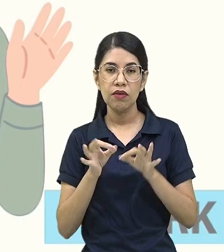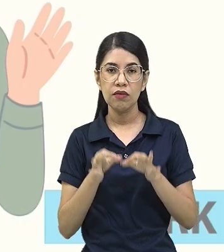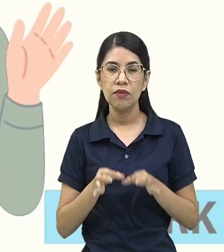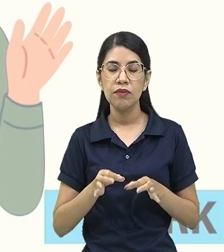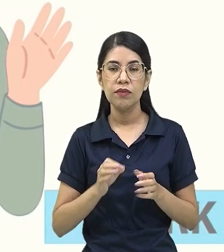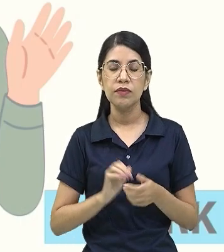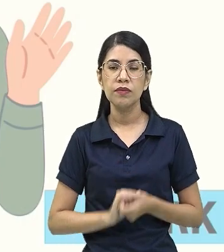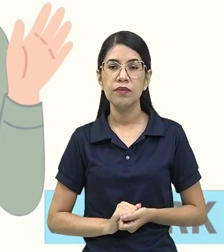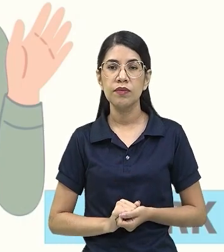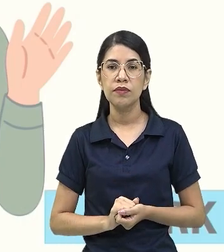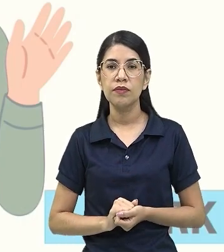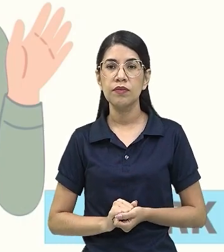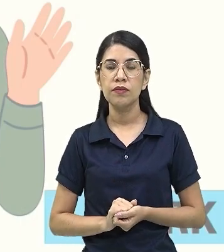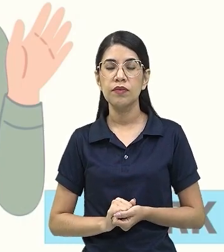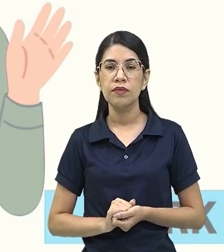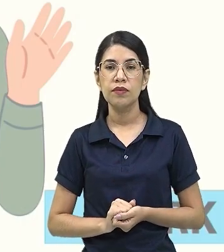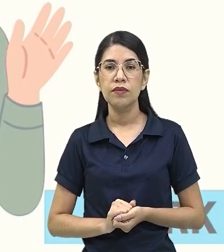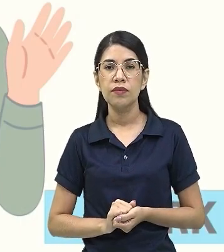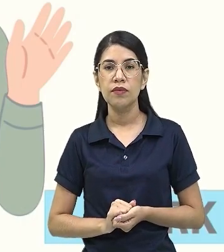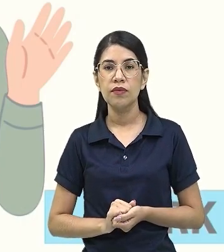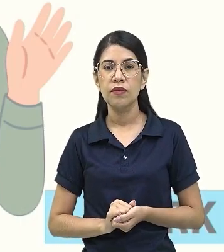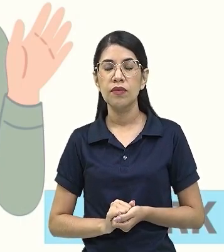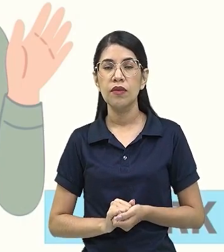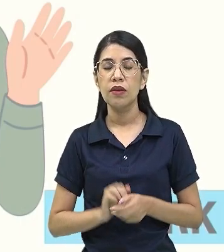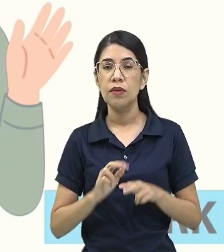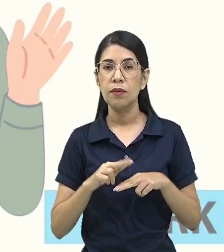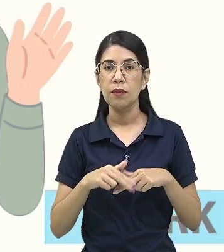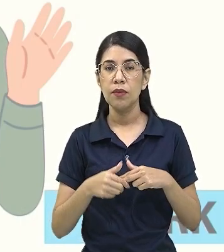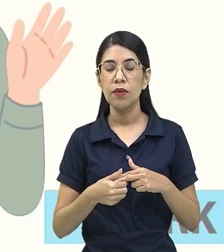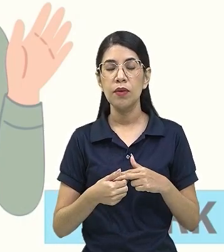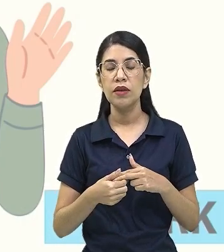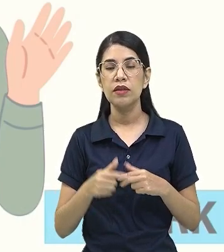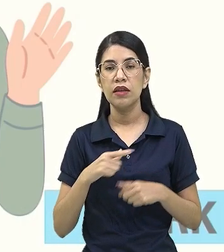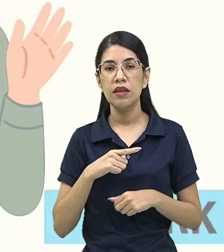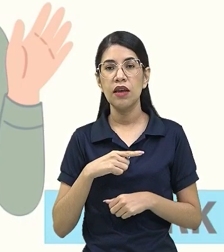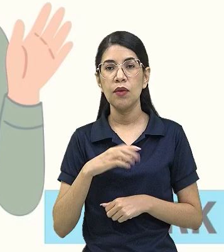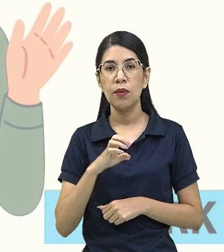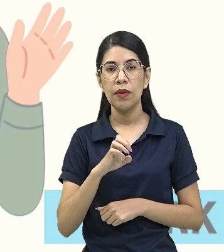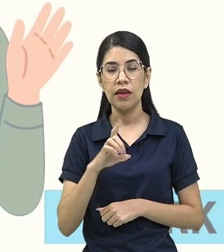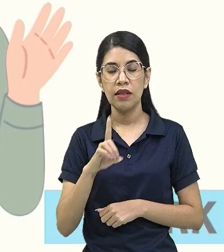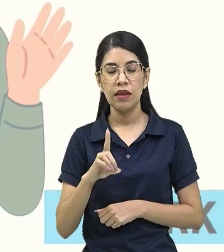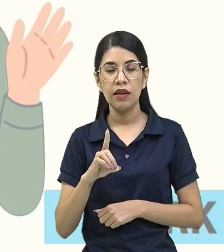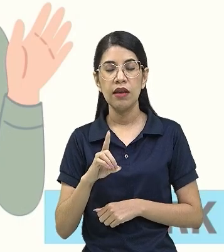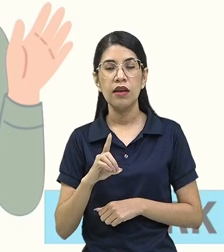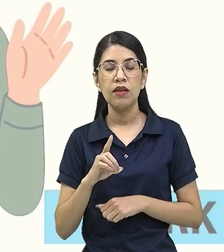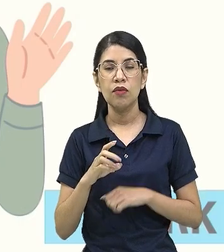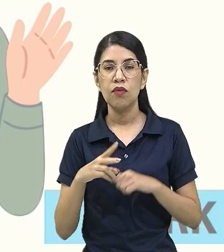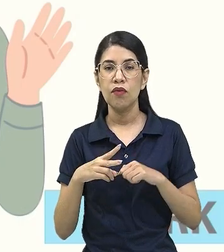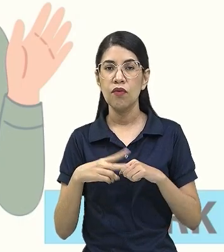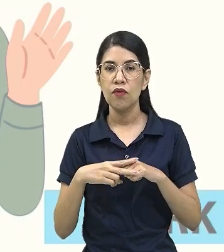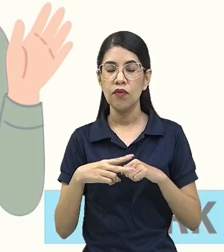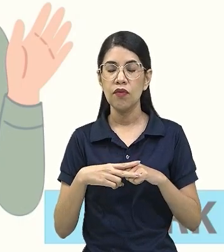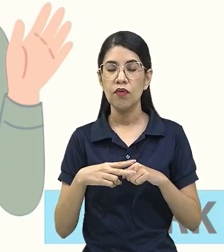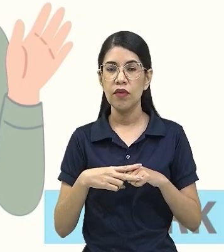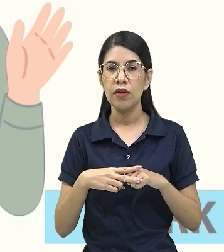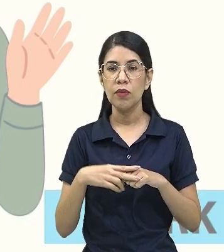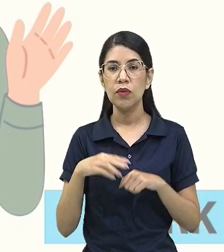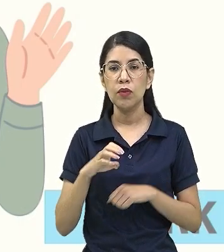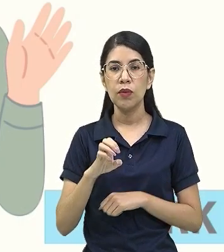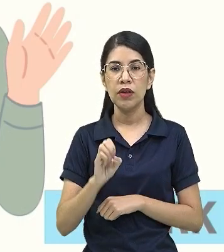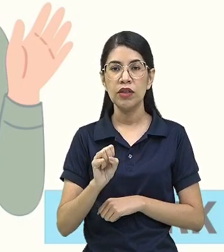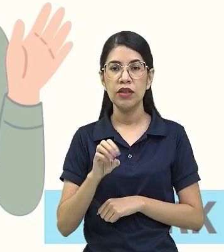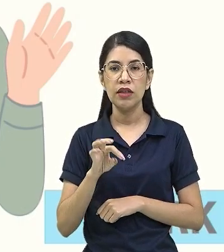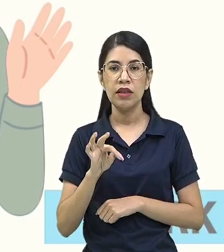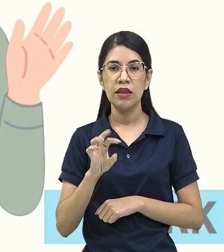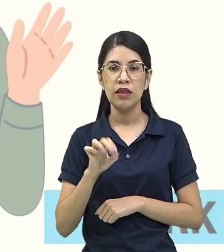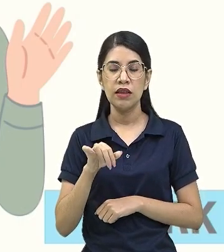He stayed in bed. Por isso aqui eu tenho o ed no final do verbo. Stay é um verbo regular e você já